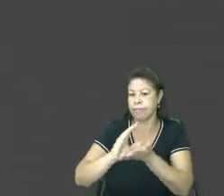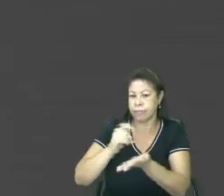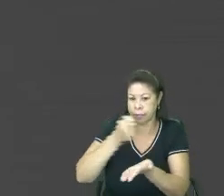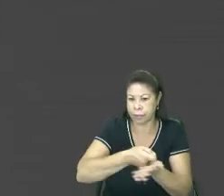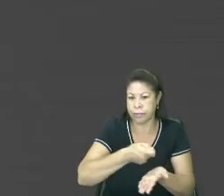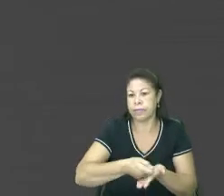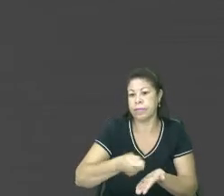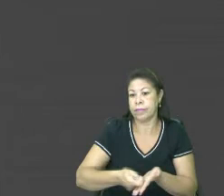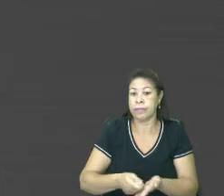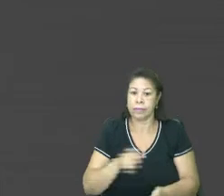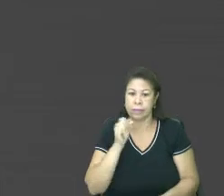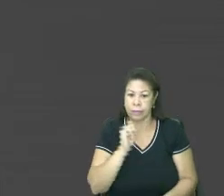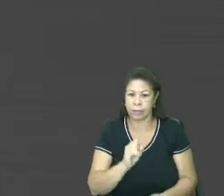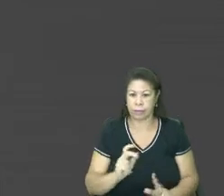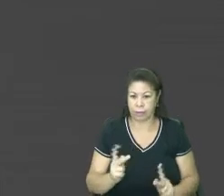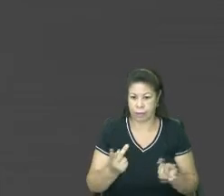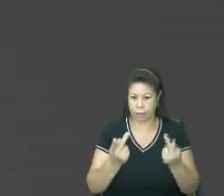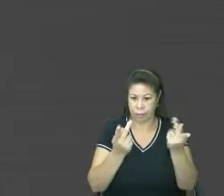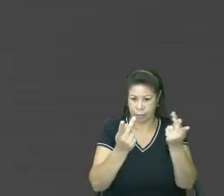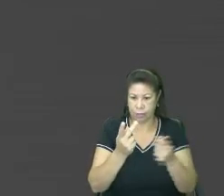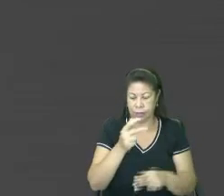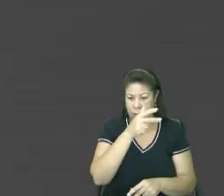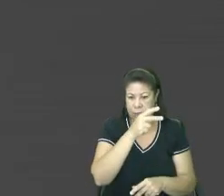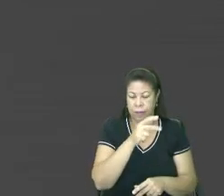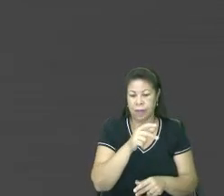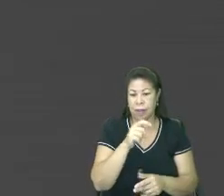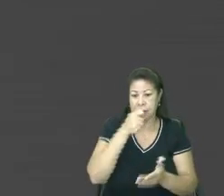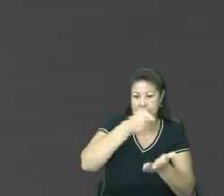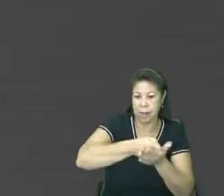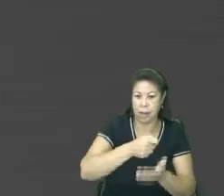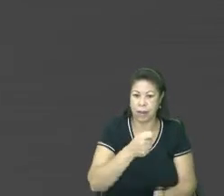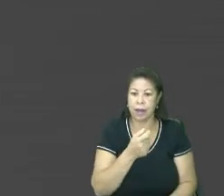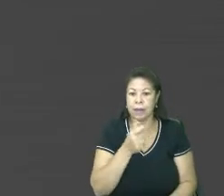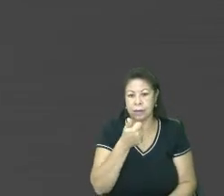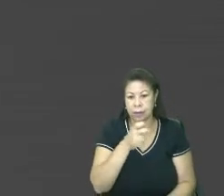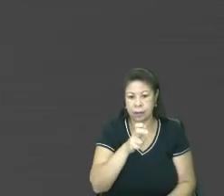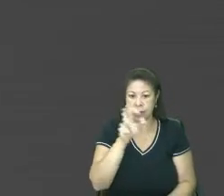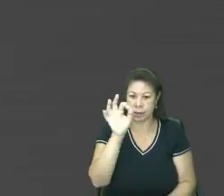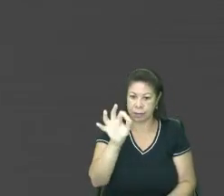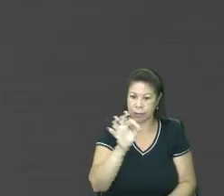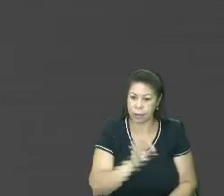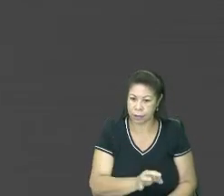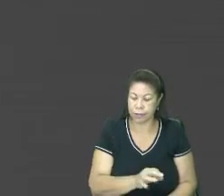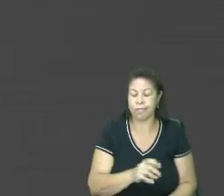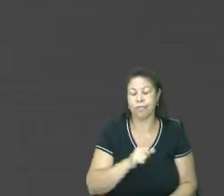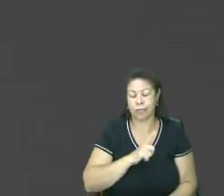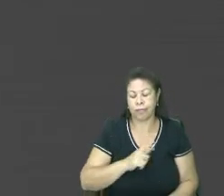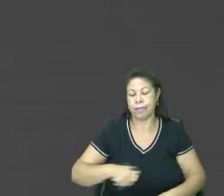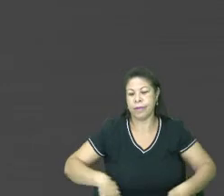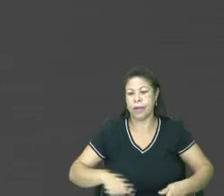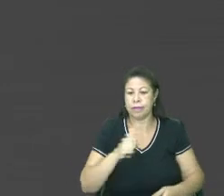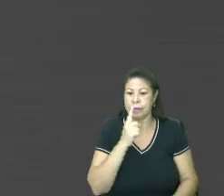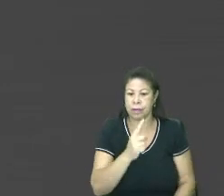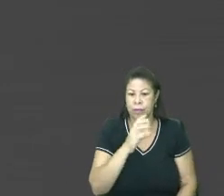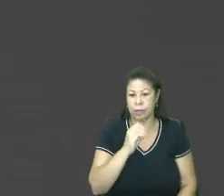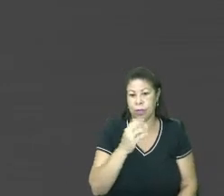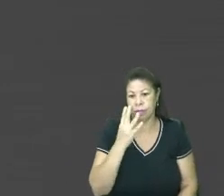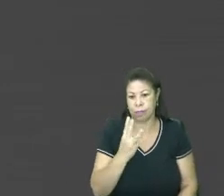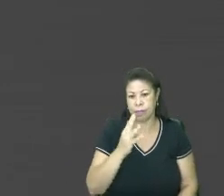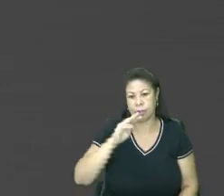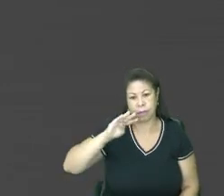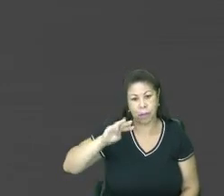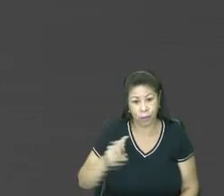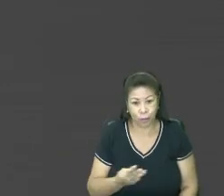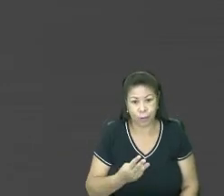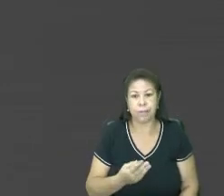prefeitura aplicasse 15% em saúde, a gente teria gasto, então, 104 milhões, né, que é o que deveria ter sido